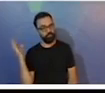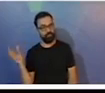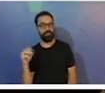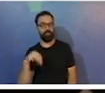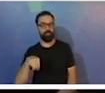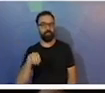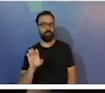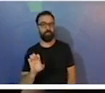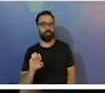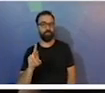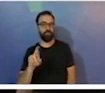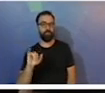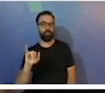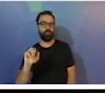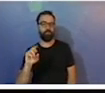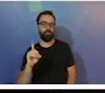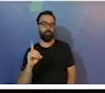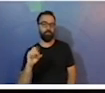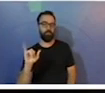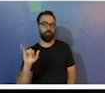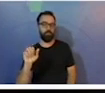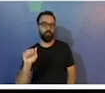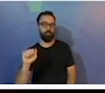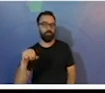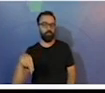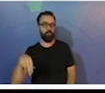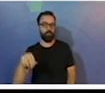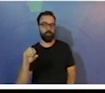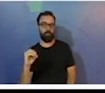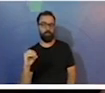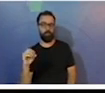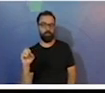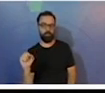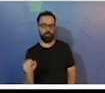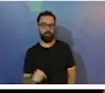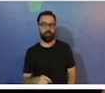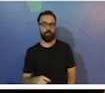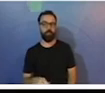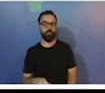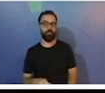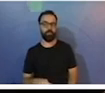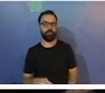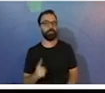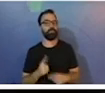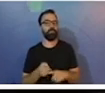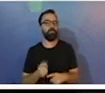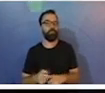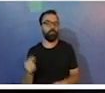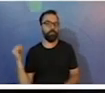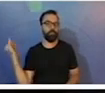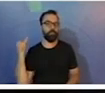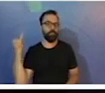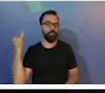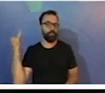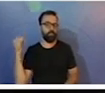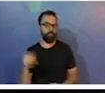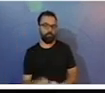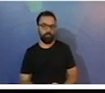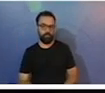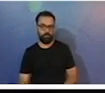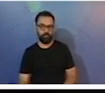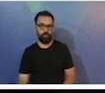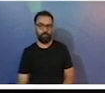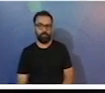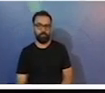são meridiano. E imagina para que elas servem? Pessoal, da mesma forma que